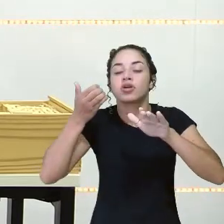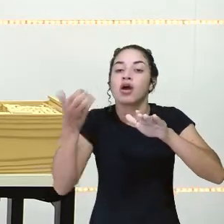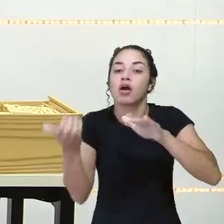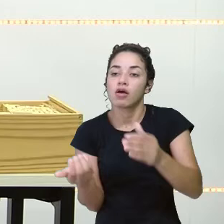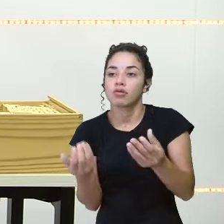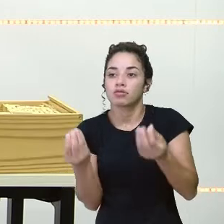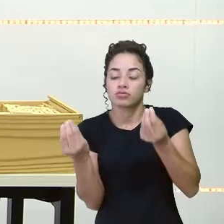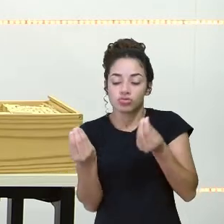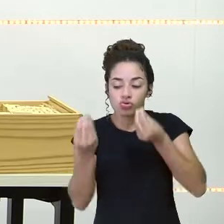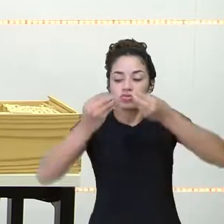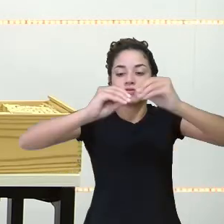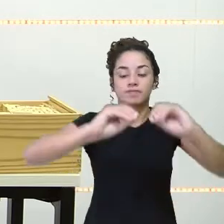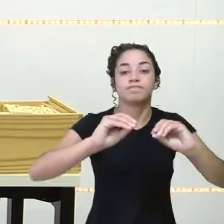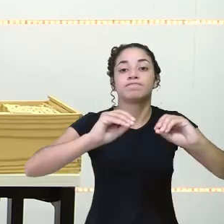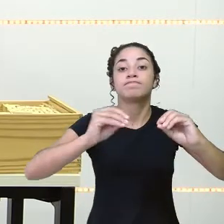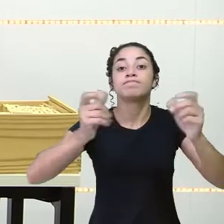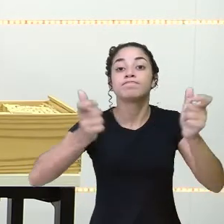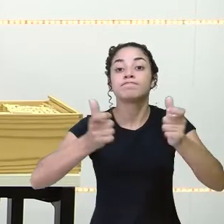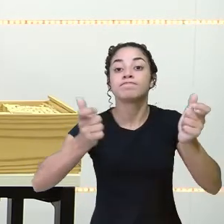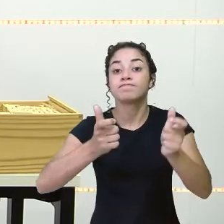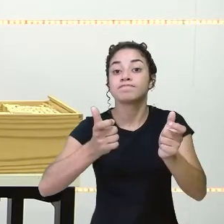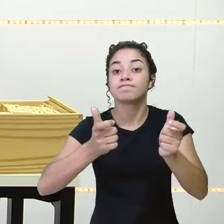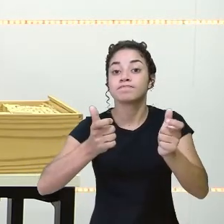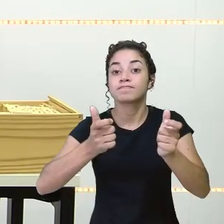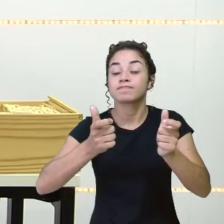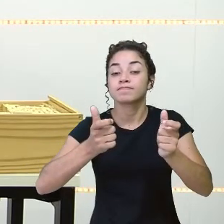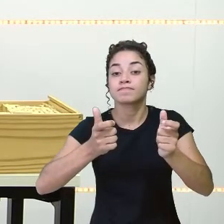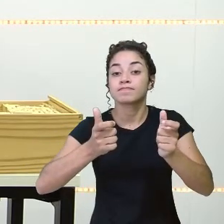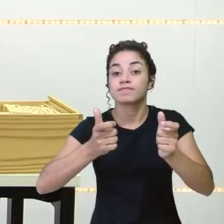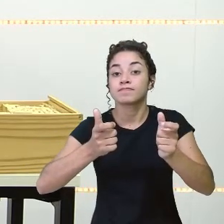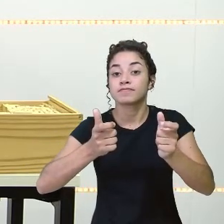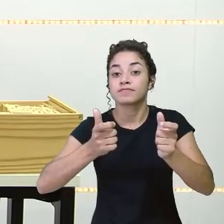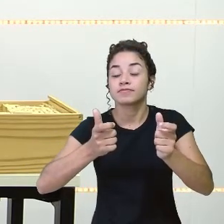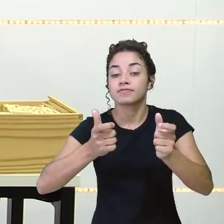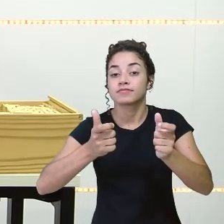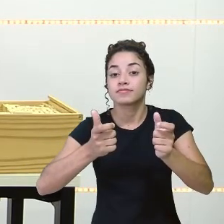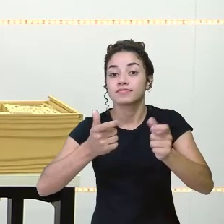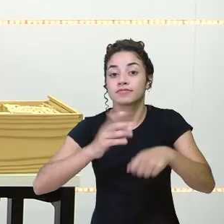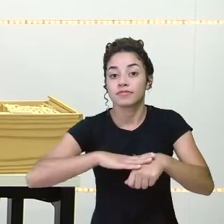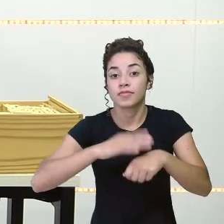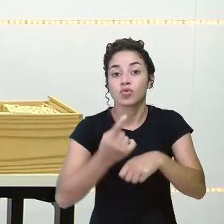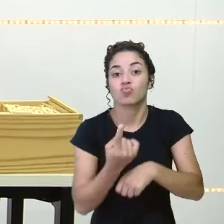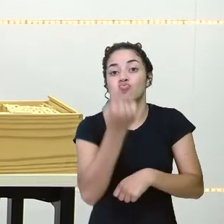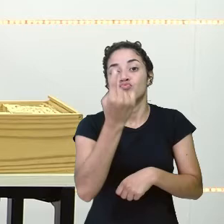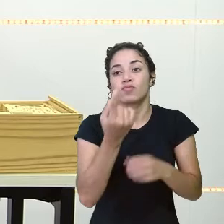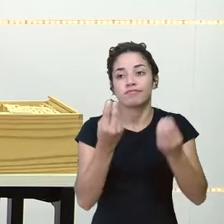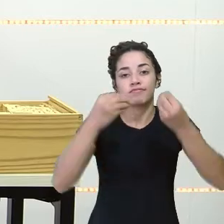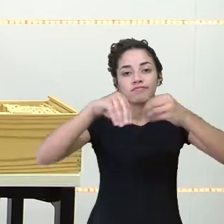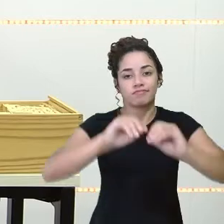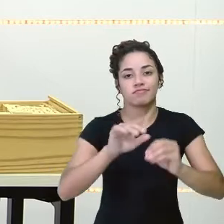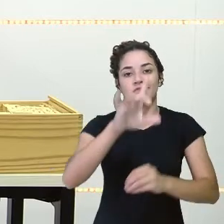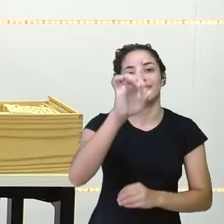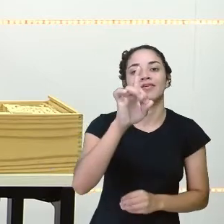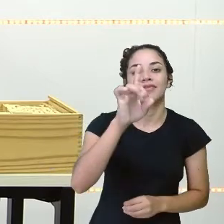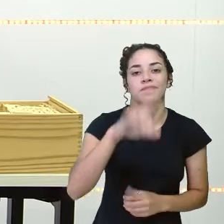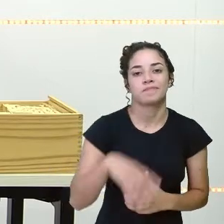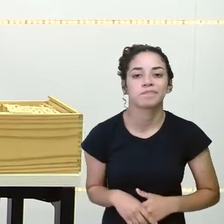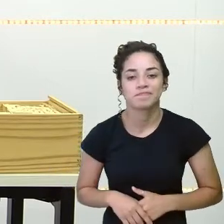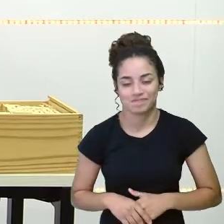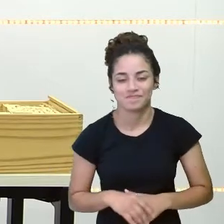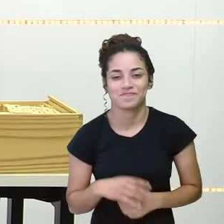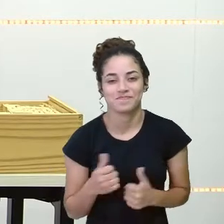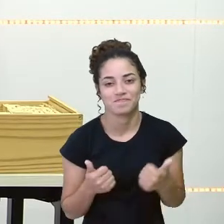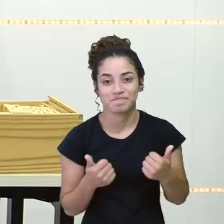e nós colocaríamos mais uma barrinha para ter mais uma dezena aqui, tá